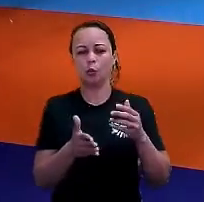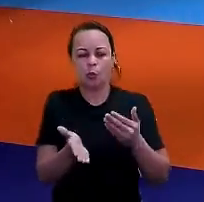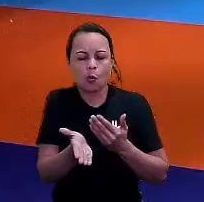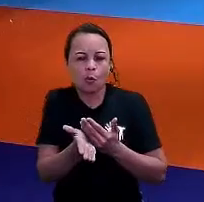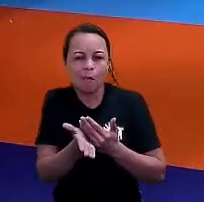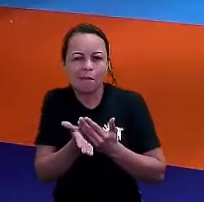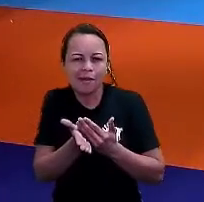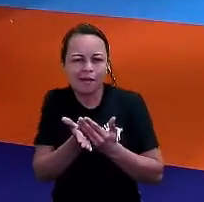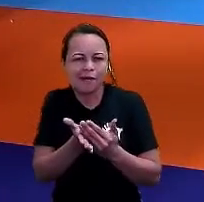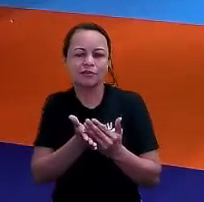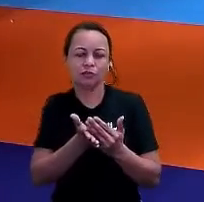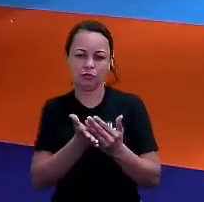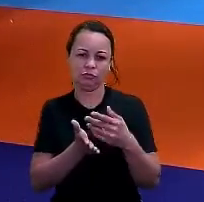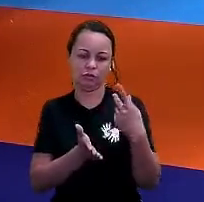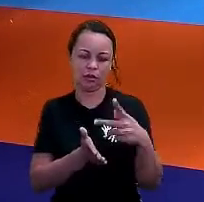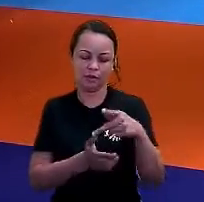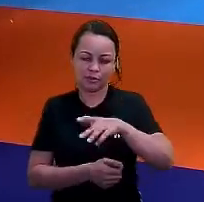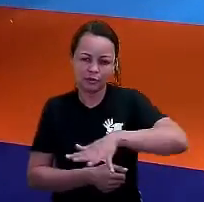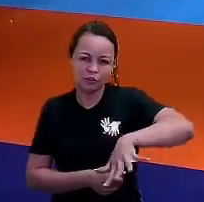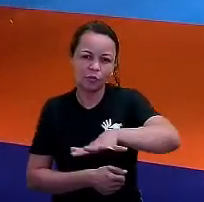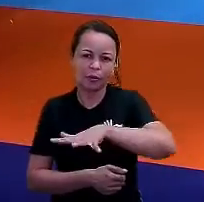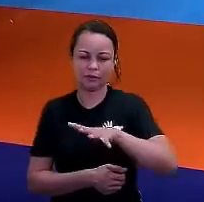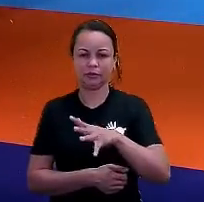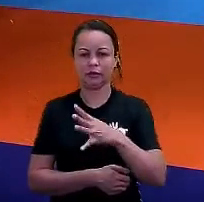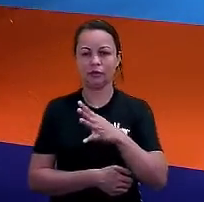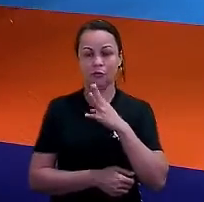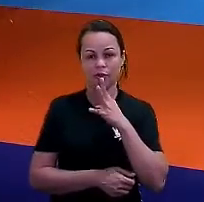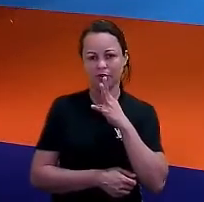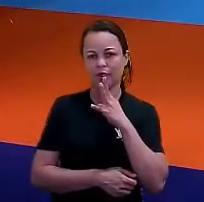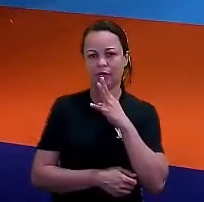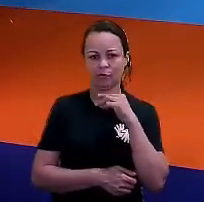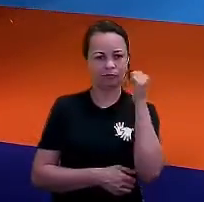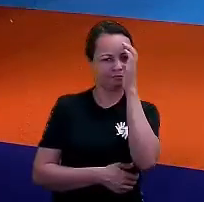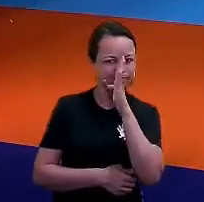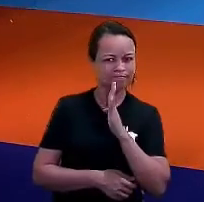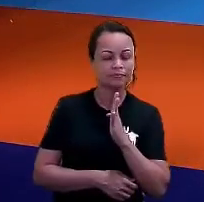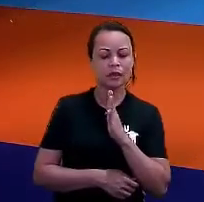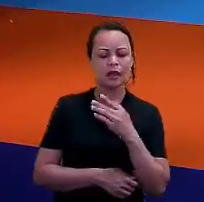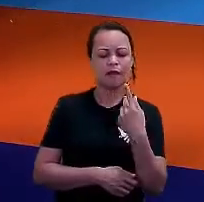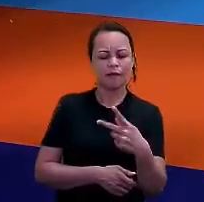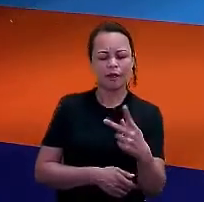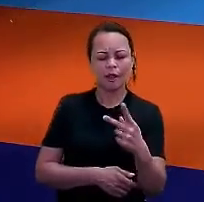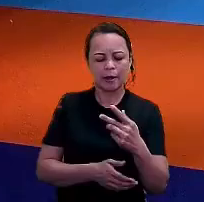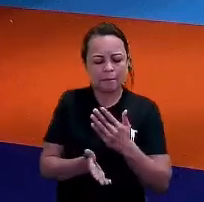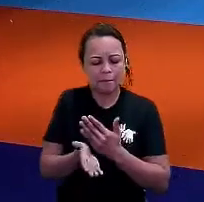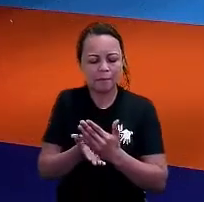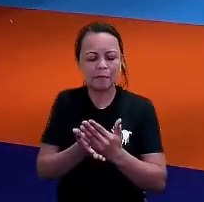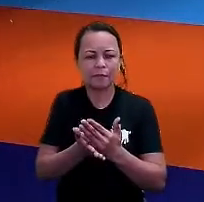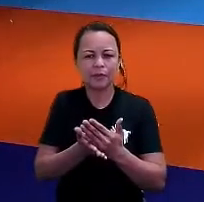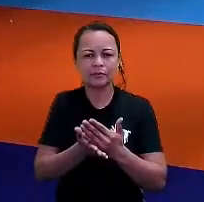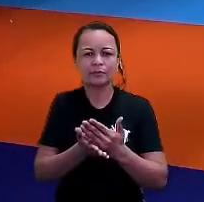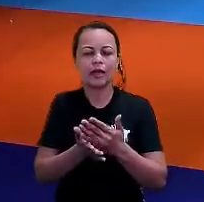início esse espaço que nós conhecemos como Brasil, ele passasse a ter